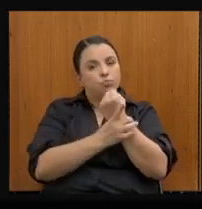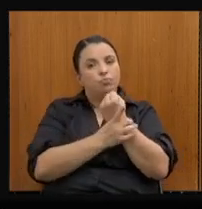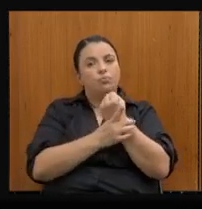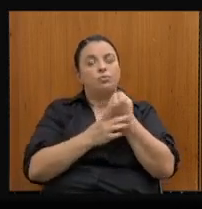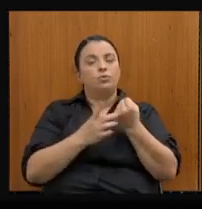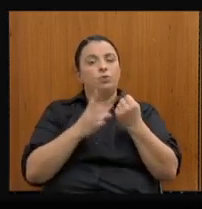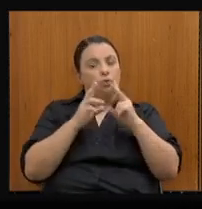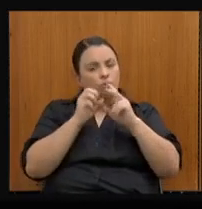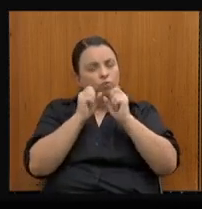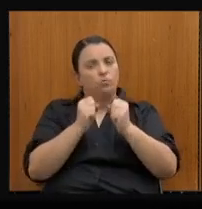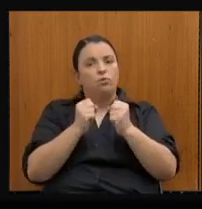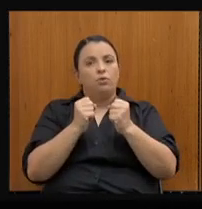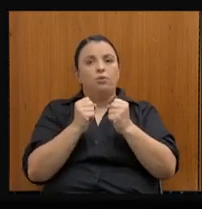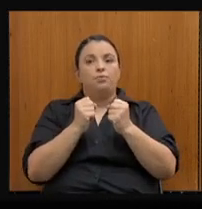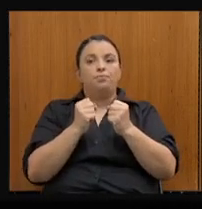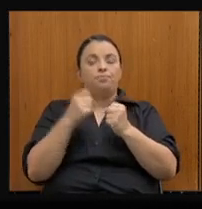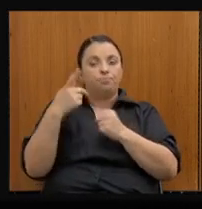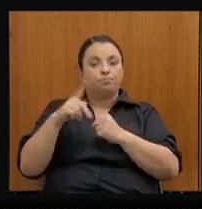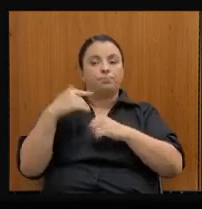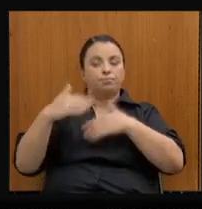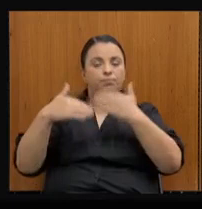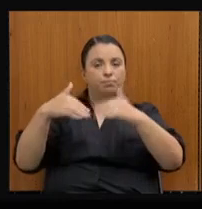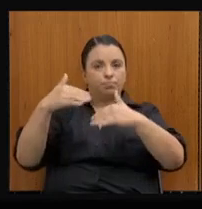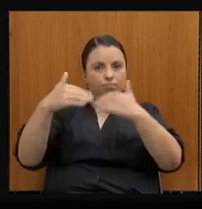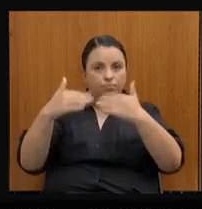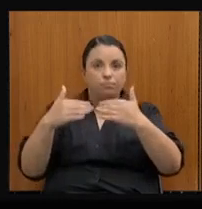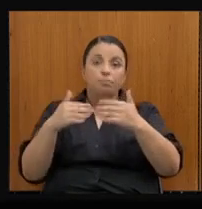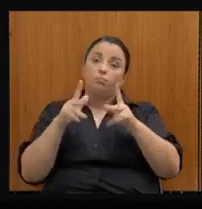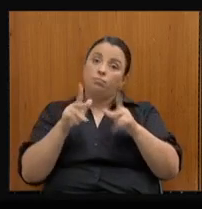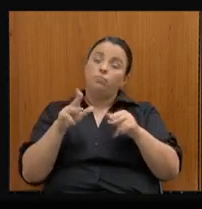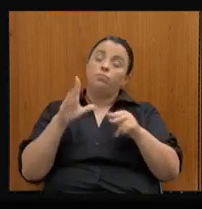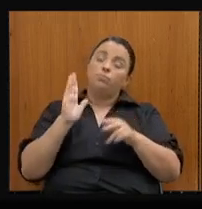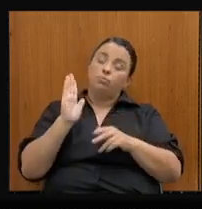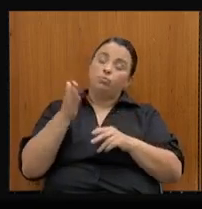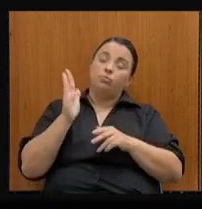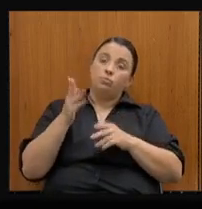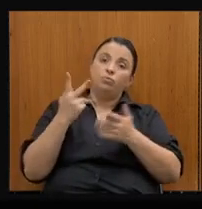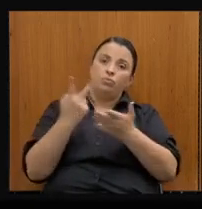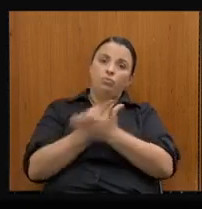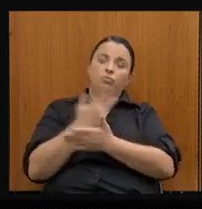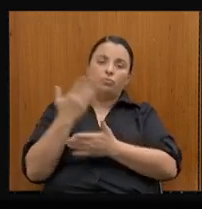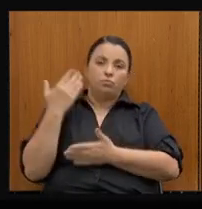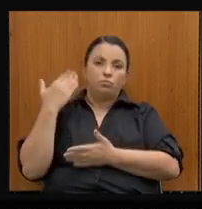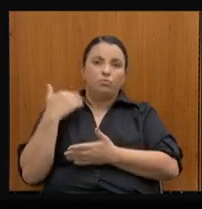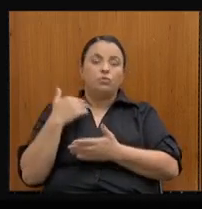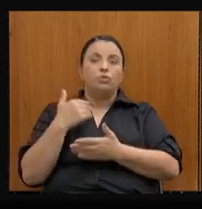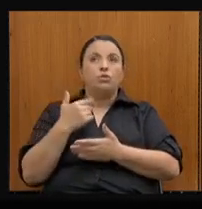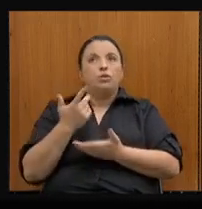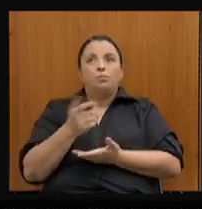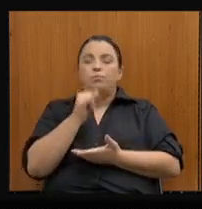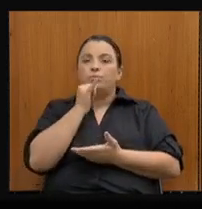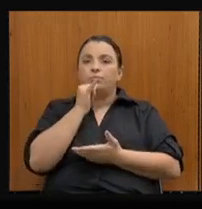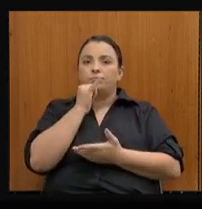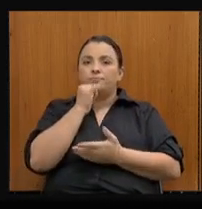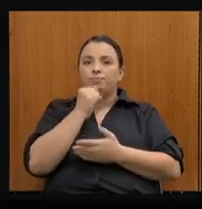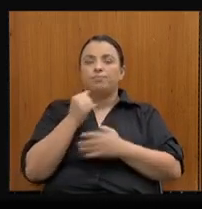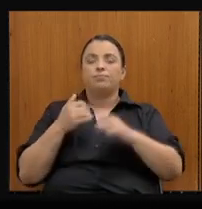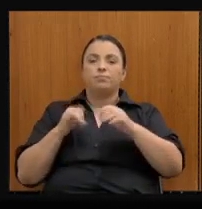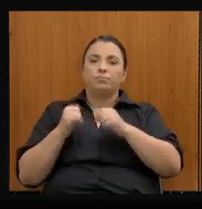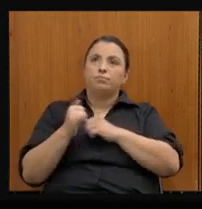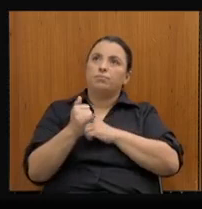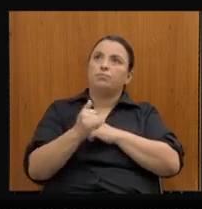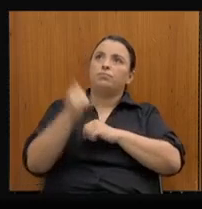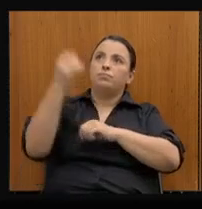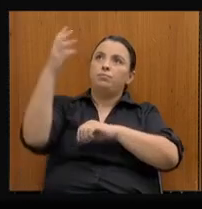para o seu crescimento assim como tem acontecido vem acontecendo com a fonte solar fotovoltaica lá desde